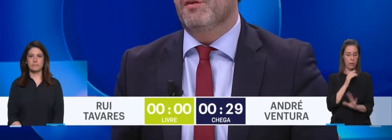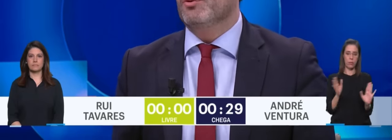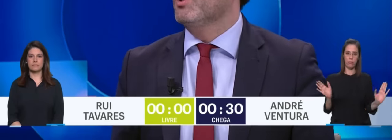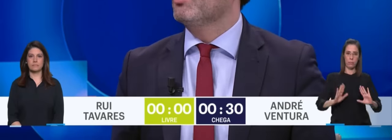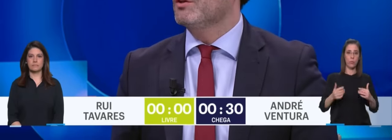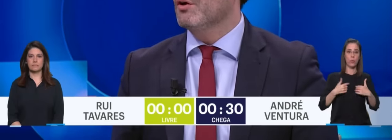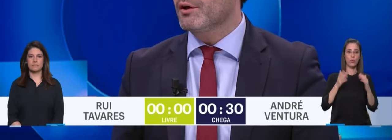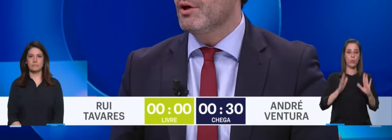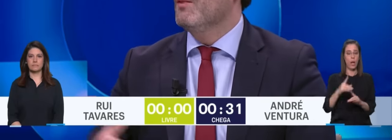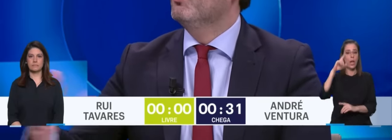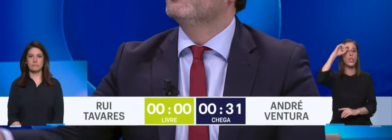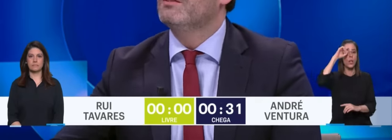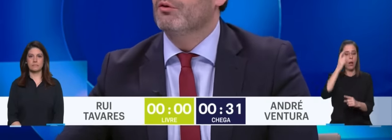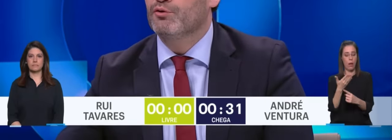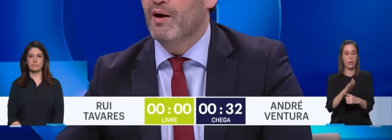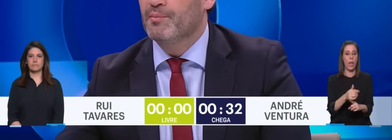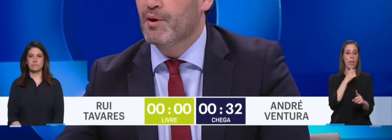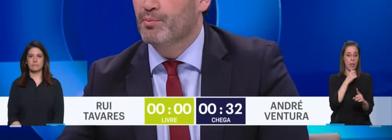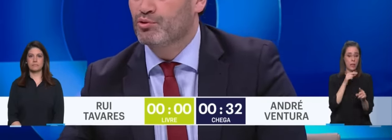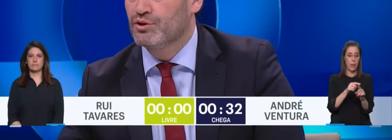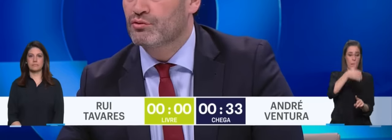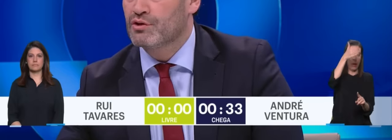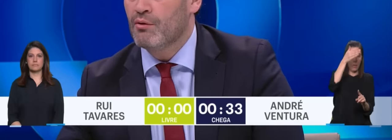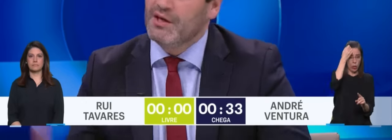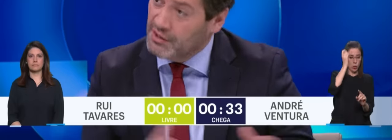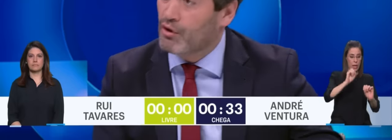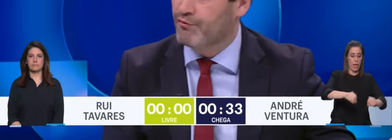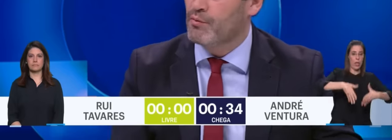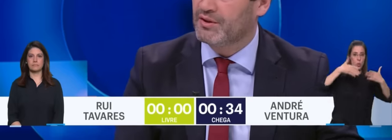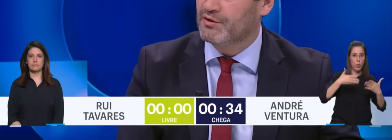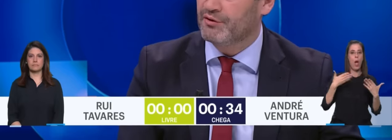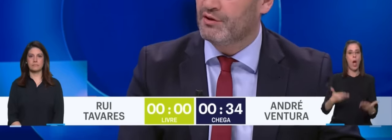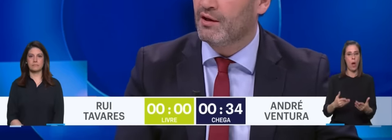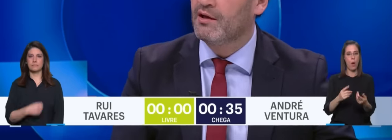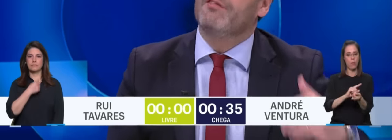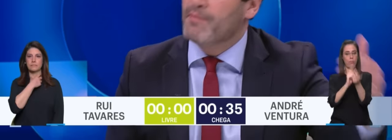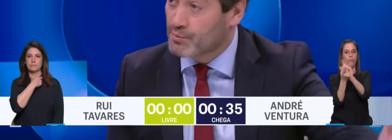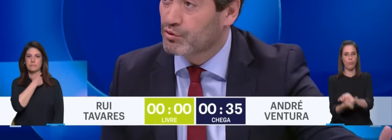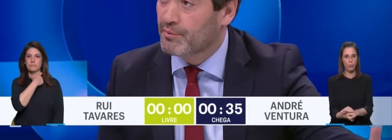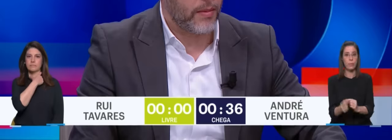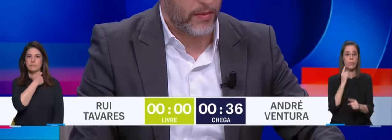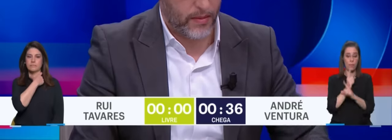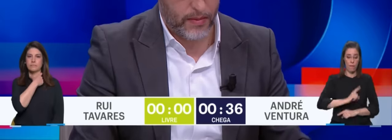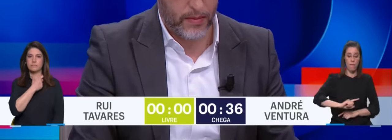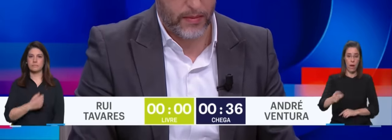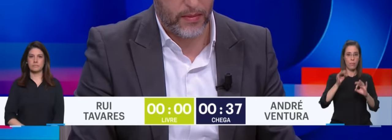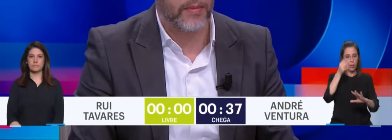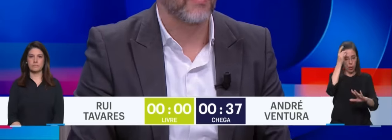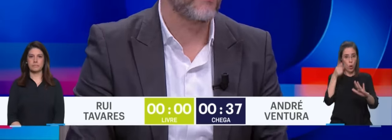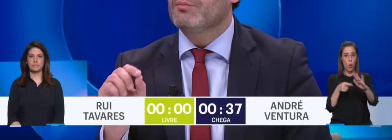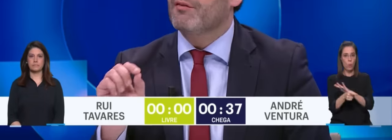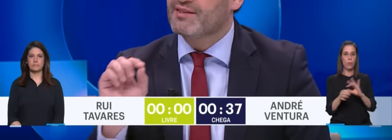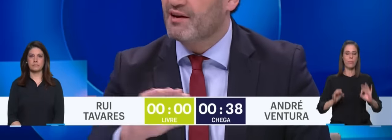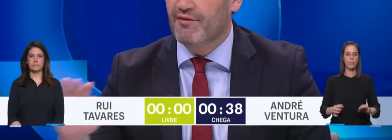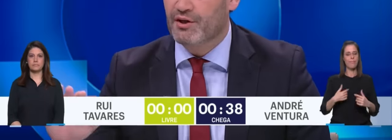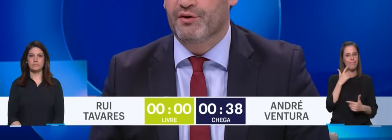nós já tivemos no caso do José Sócrates uma decisão que foi tomada primeiro por um juiz de instrução e que agora foi compl ente revertida e vai mesmo julgamento por corrupção portanto eu diria